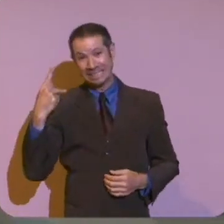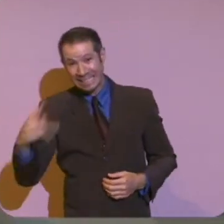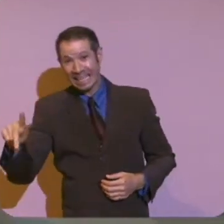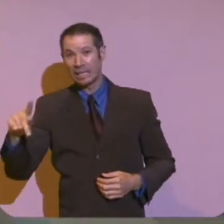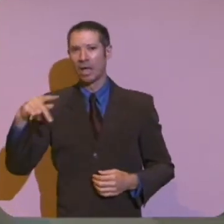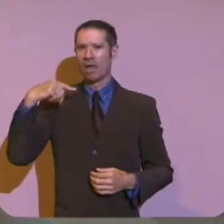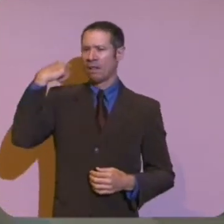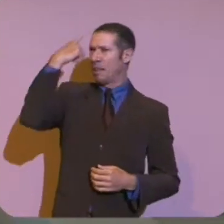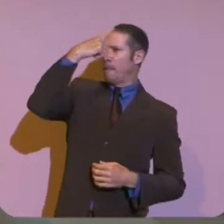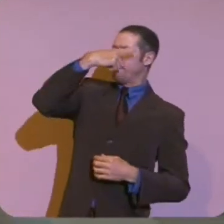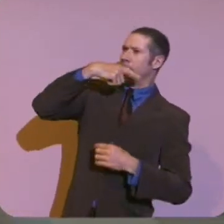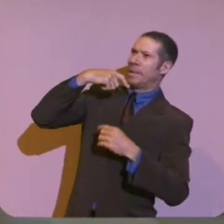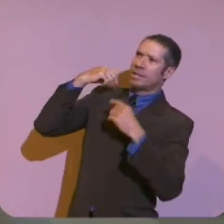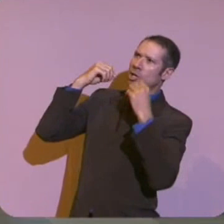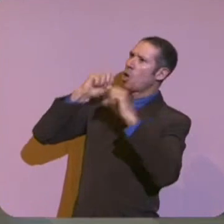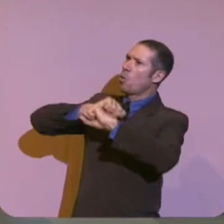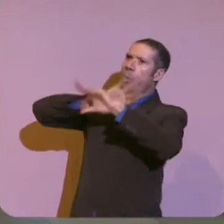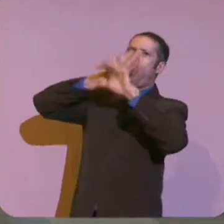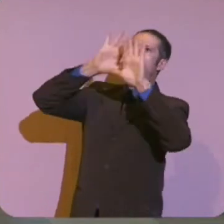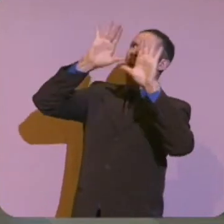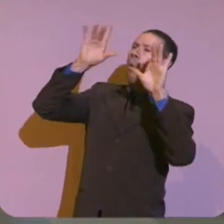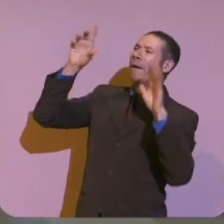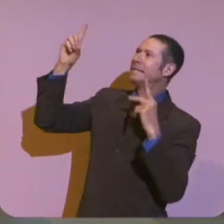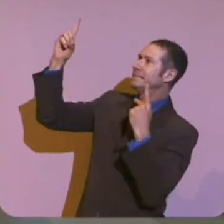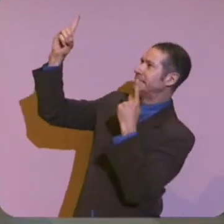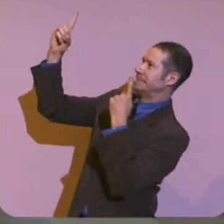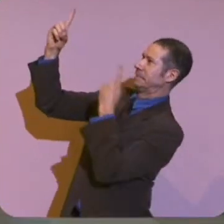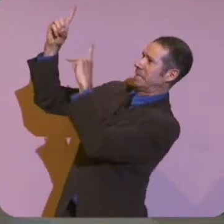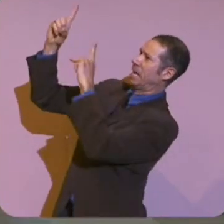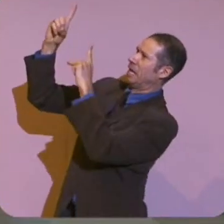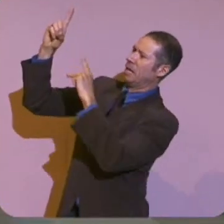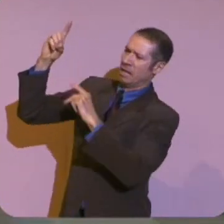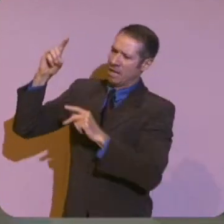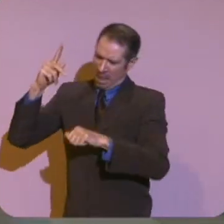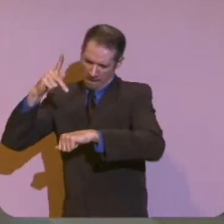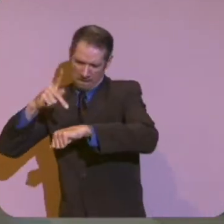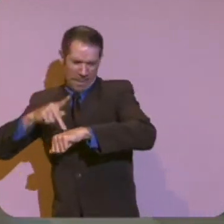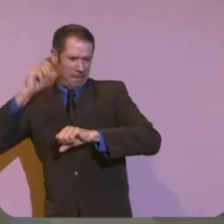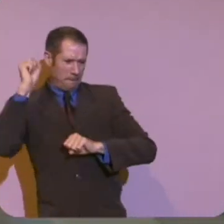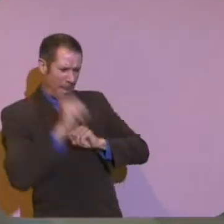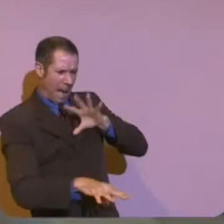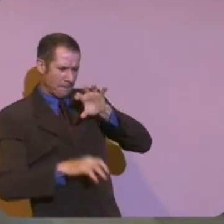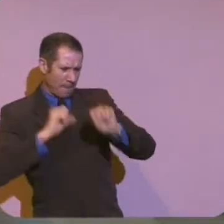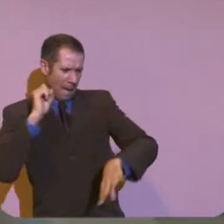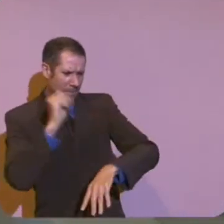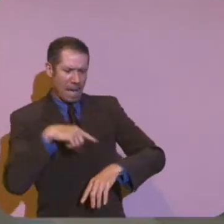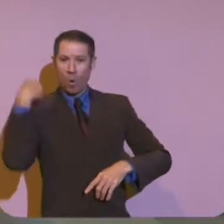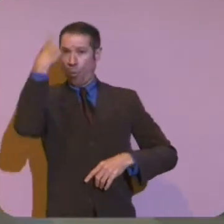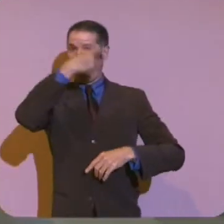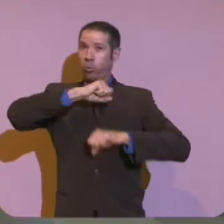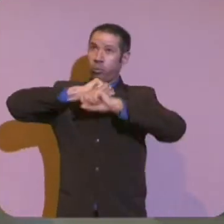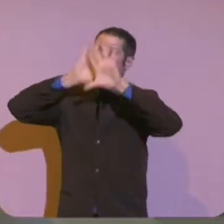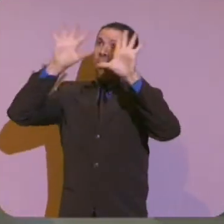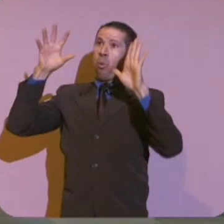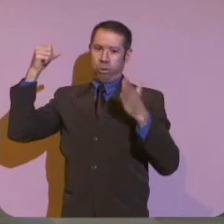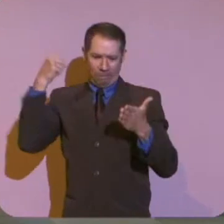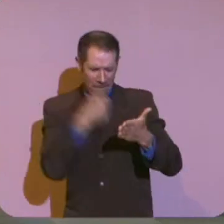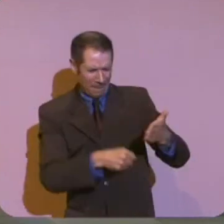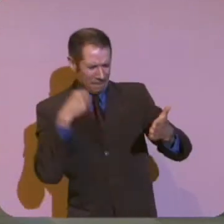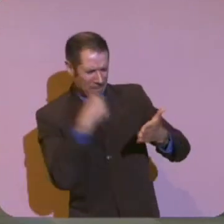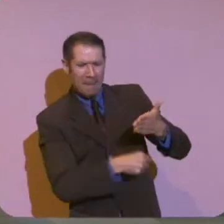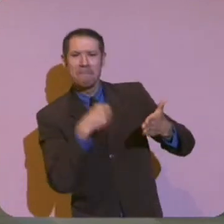semblante resplandecendo a glória de Deus, enquanto ele estava sendo apedrejado. Mas ele lutou com aquilo, porque